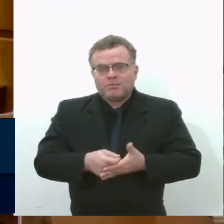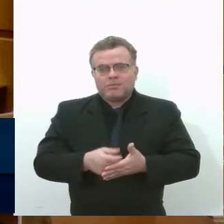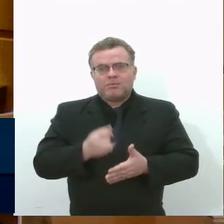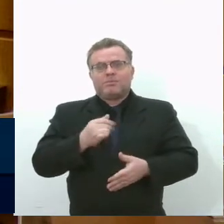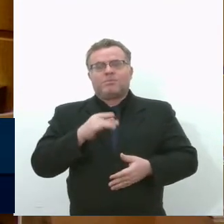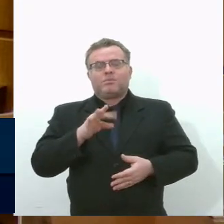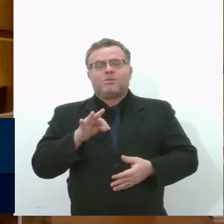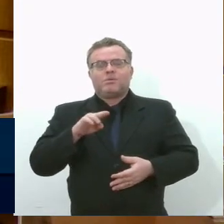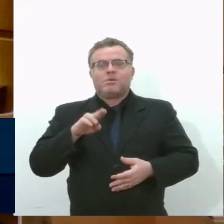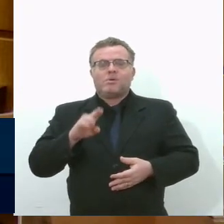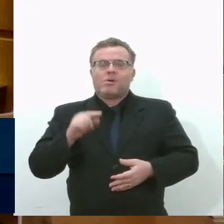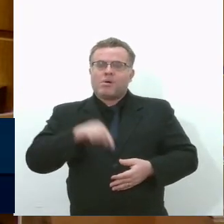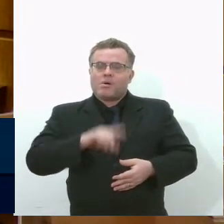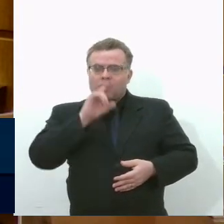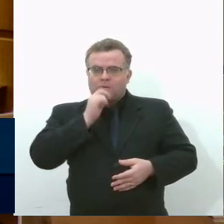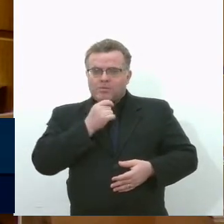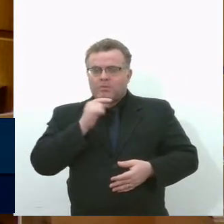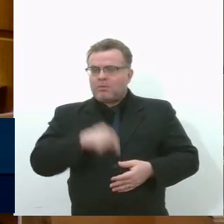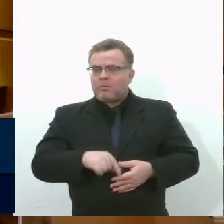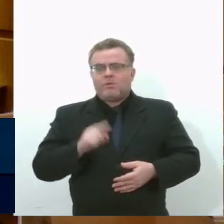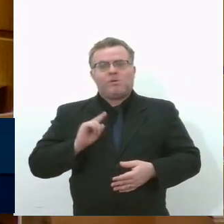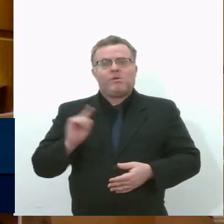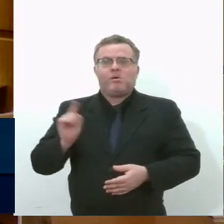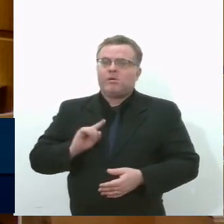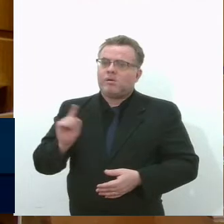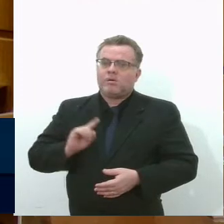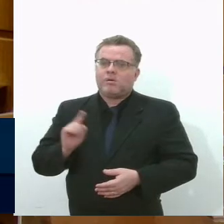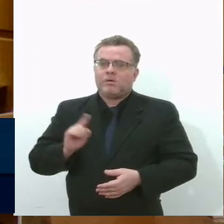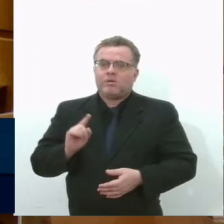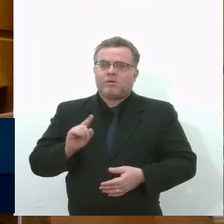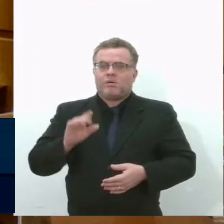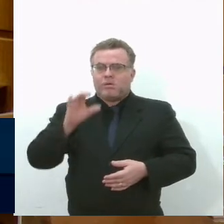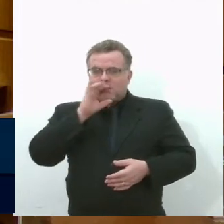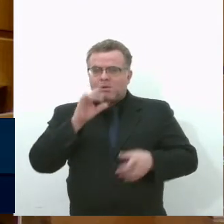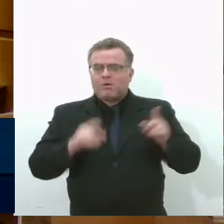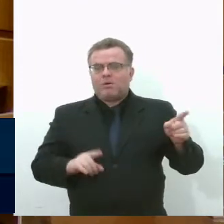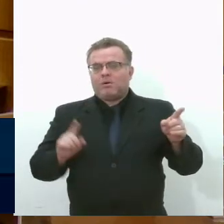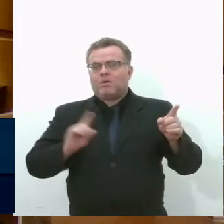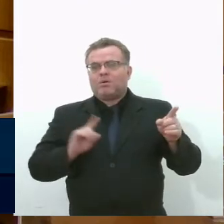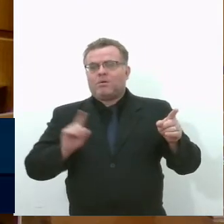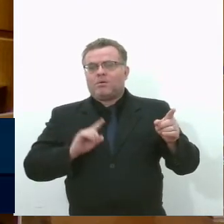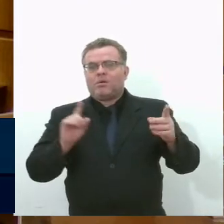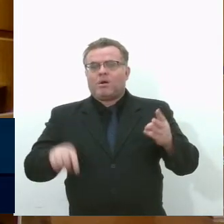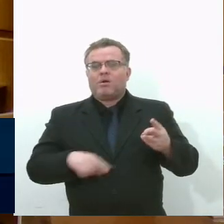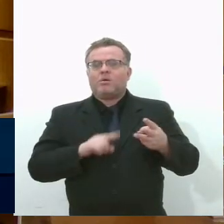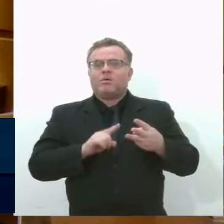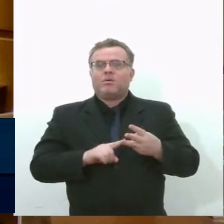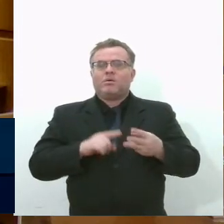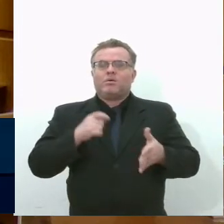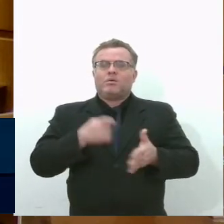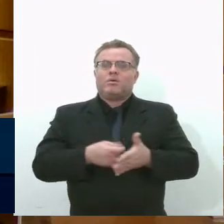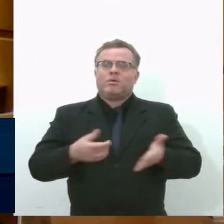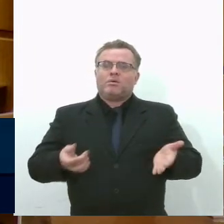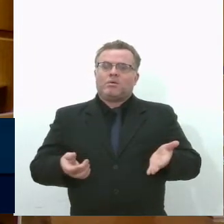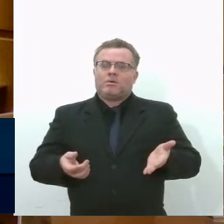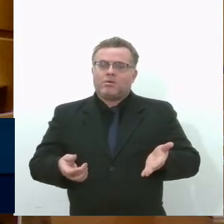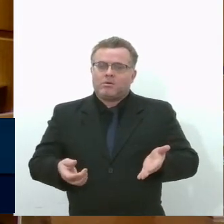Não diz que podem pagar em Socorro. Nem diz que podem pagar em São